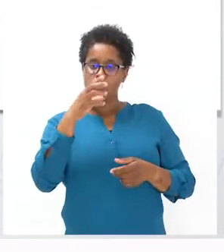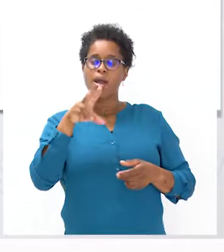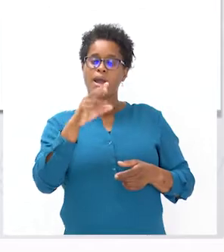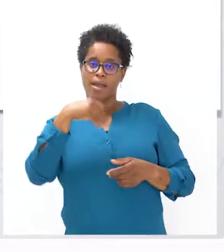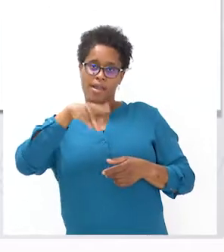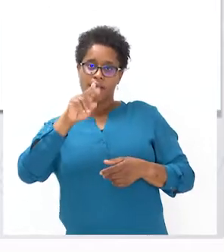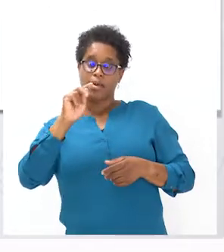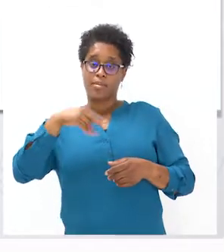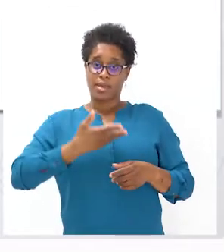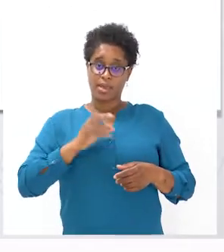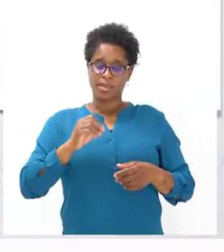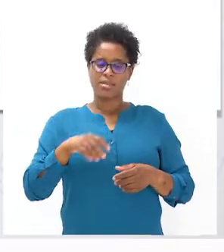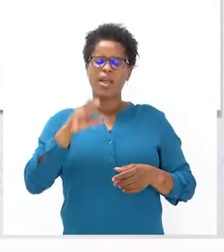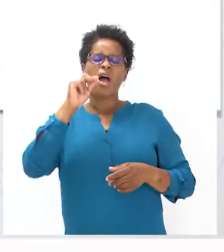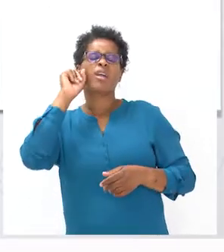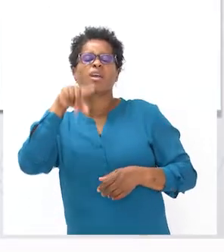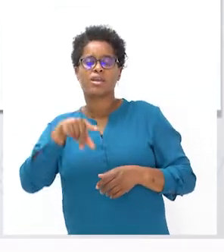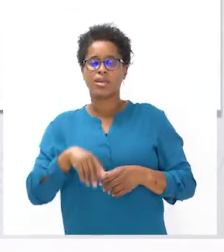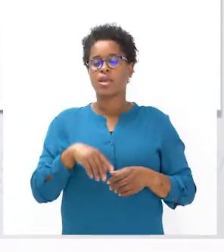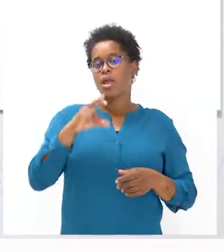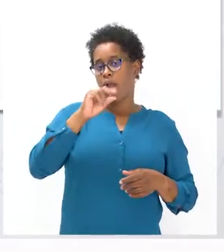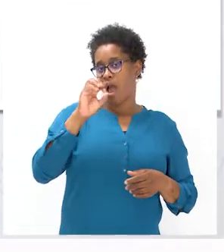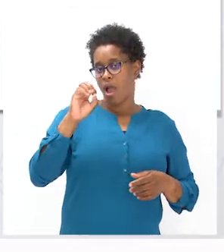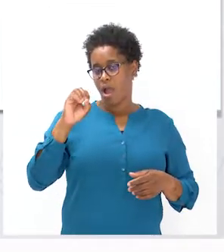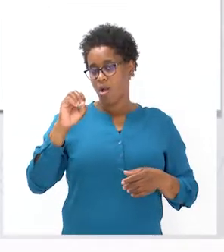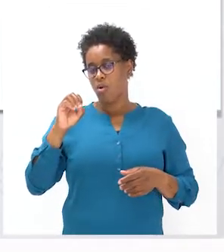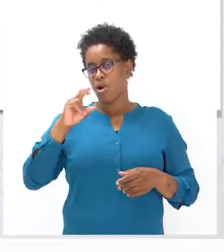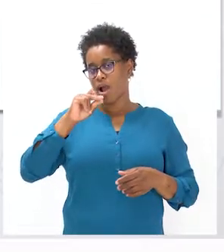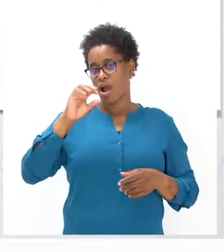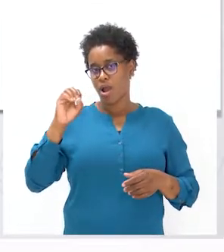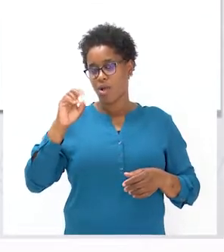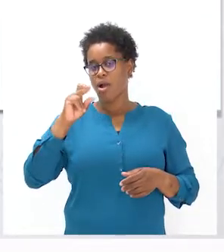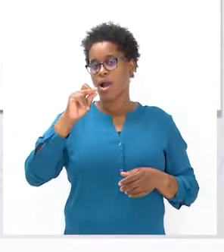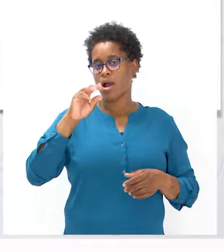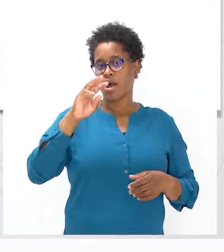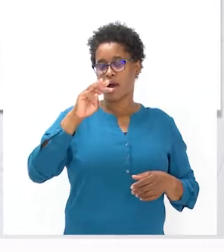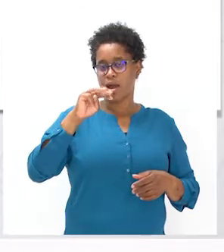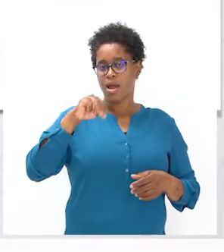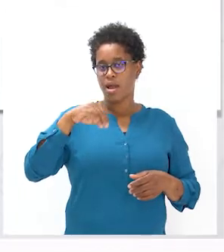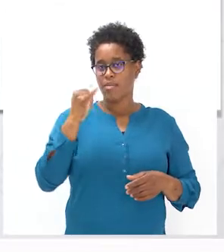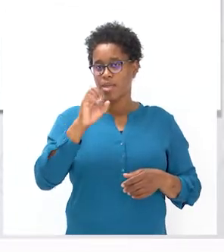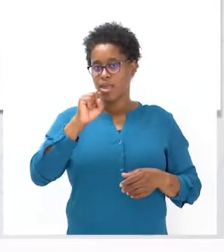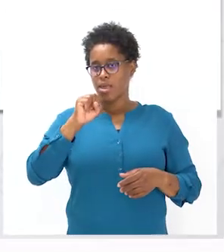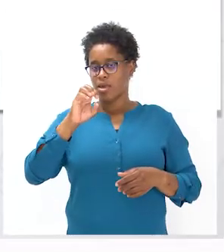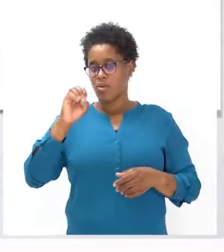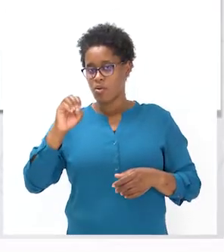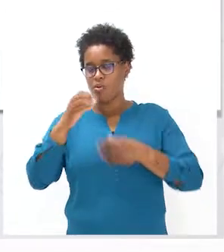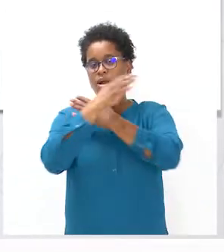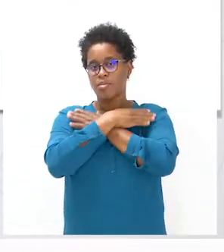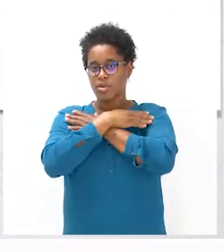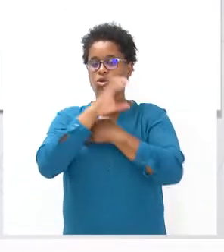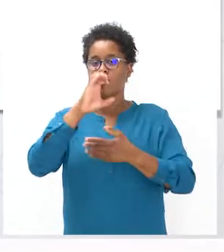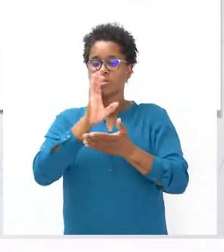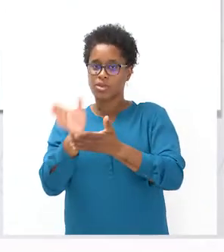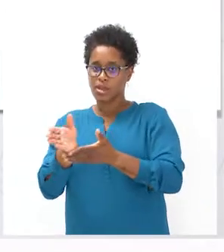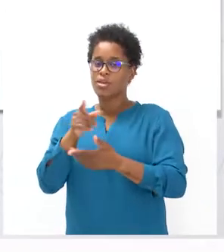Ao amigo. Complemento indireto. Então aqui temos um verbo que é transitivo direto e